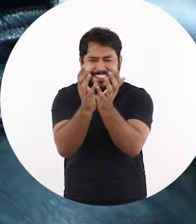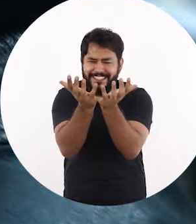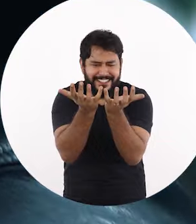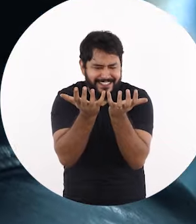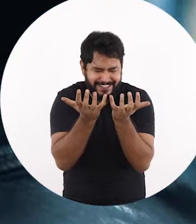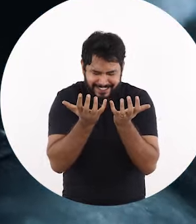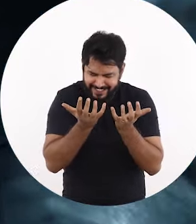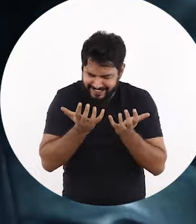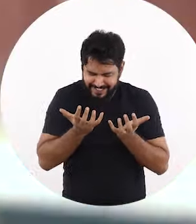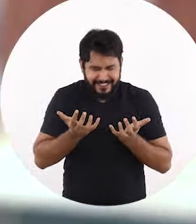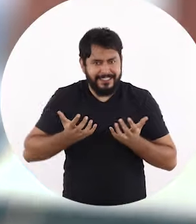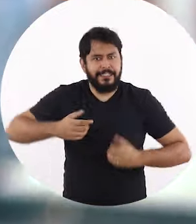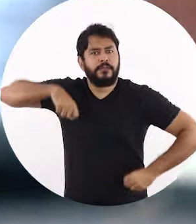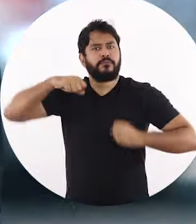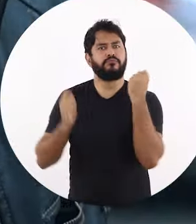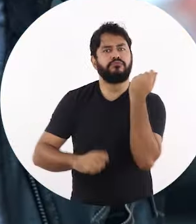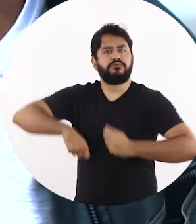Batidas e bombos.